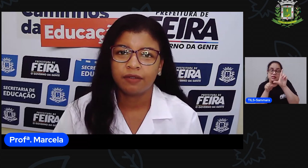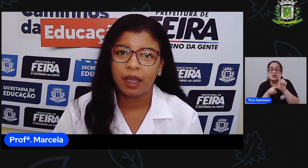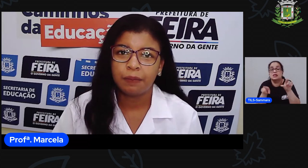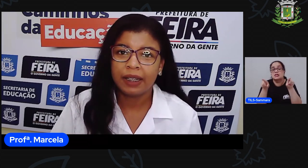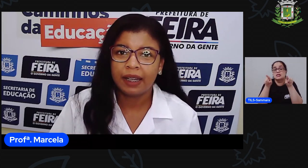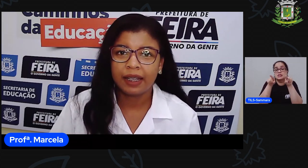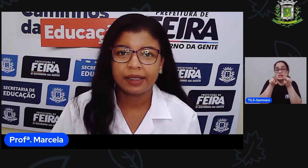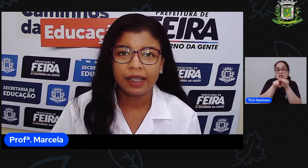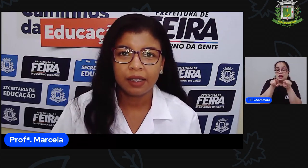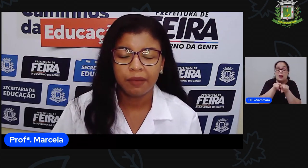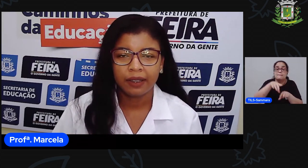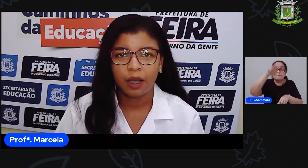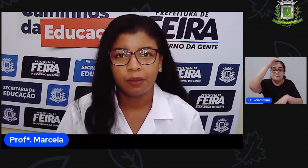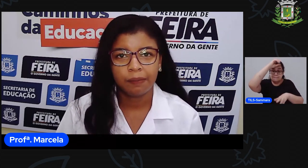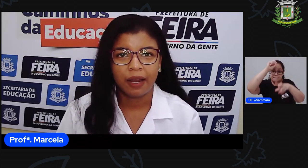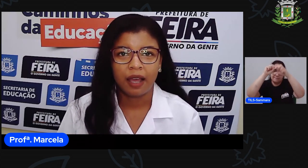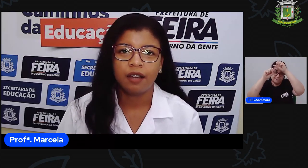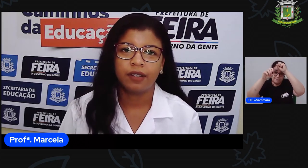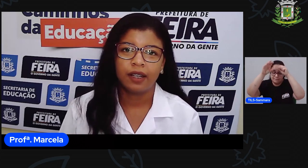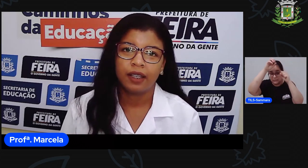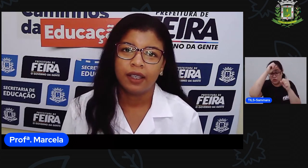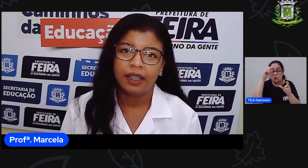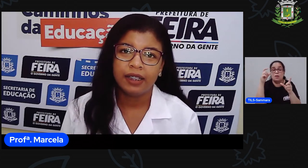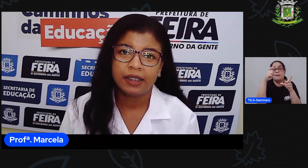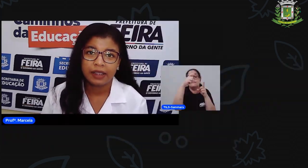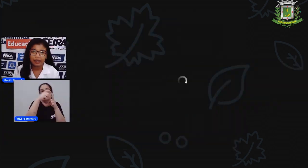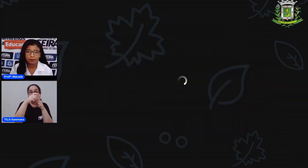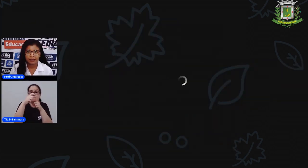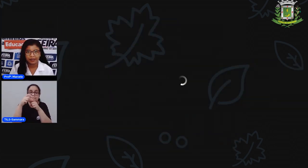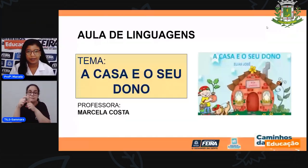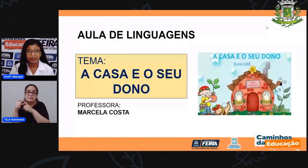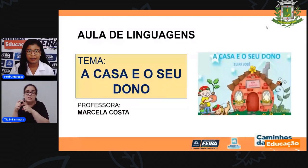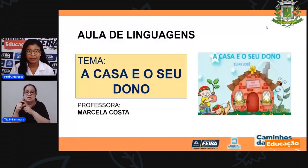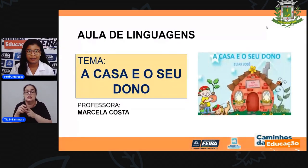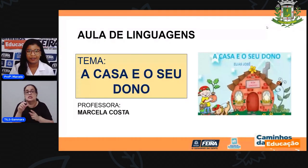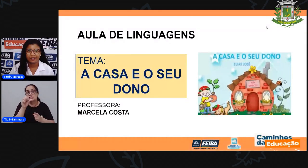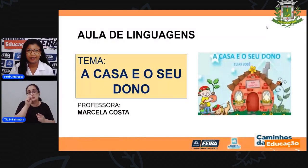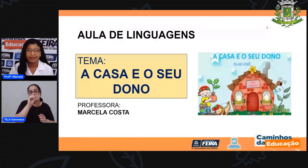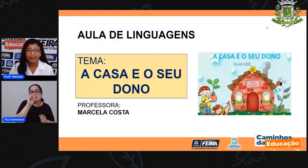também vai aprender a segmentar uma palavra em sílabas.